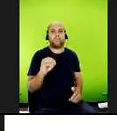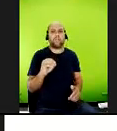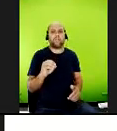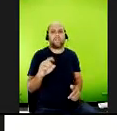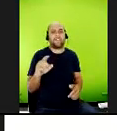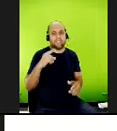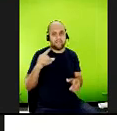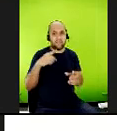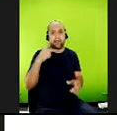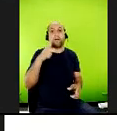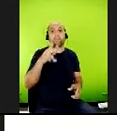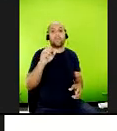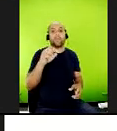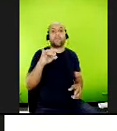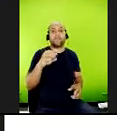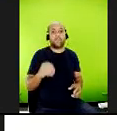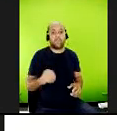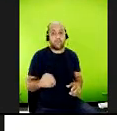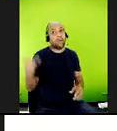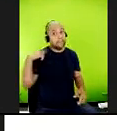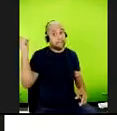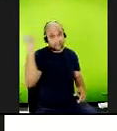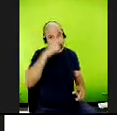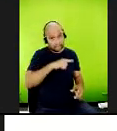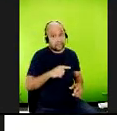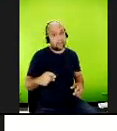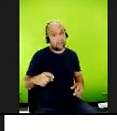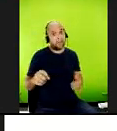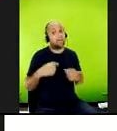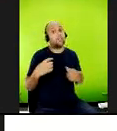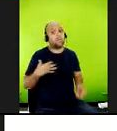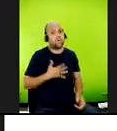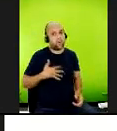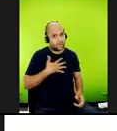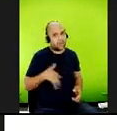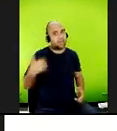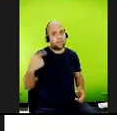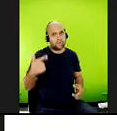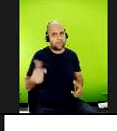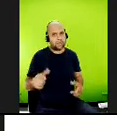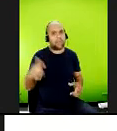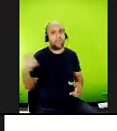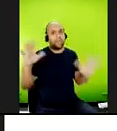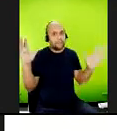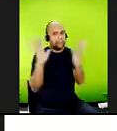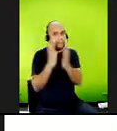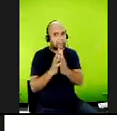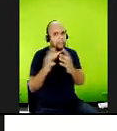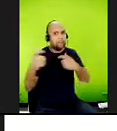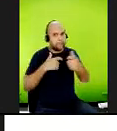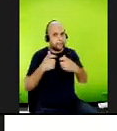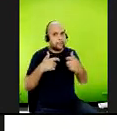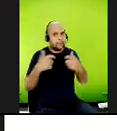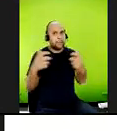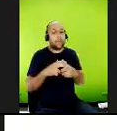chave preconceituoso a chapa vai esquentar então vou gostar você não vai gostar e aí a gente vai para outro campo do embate né mas o que que é o